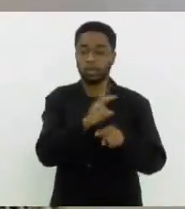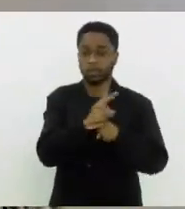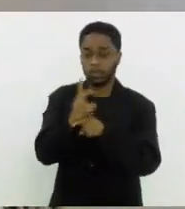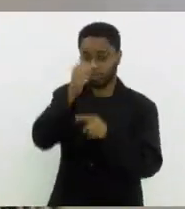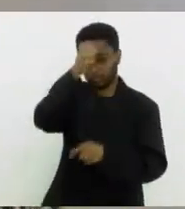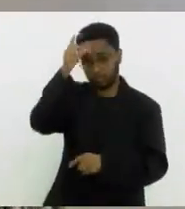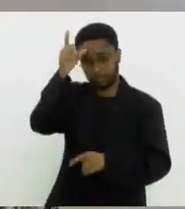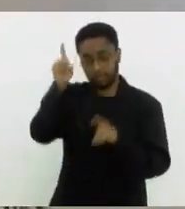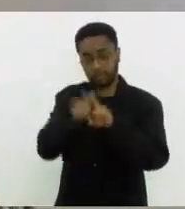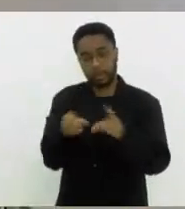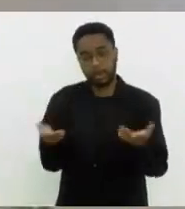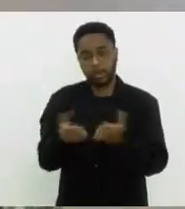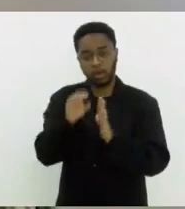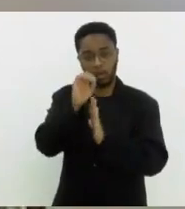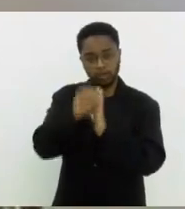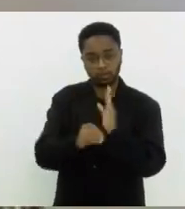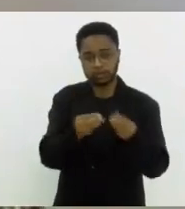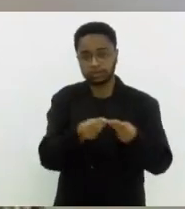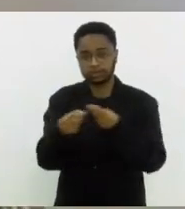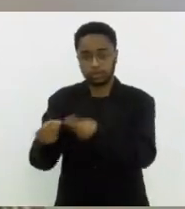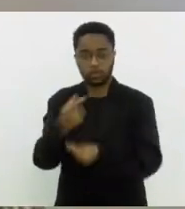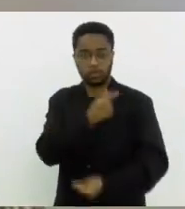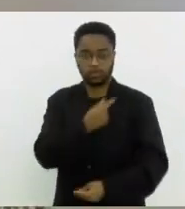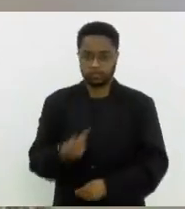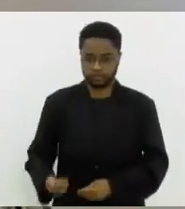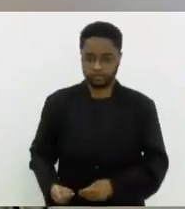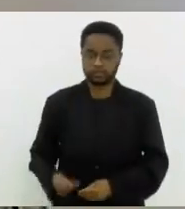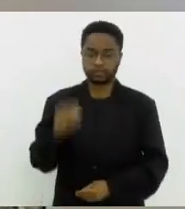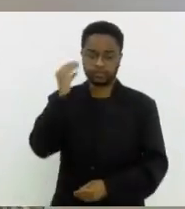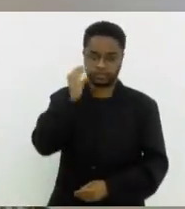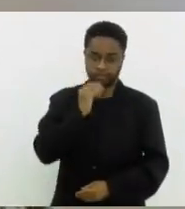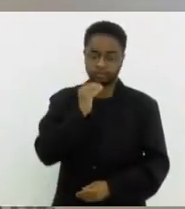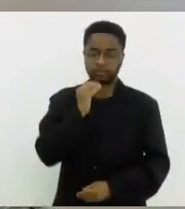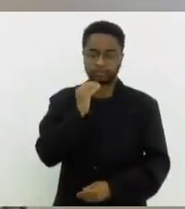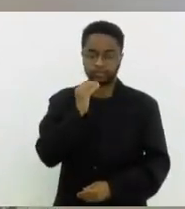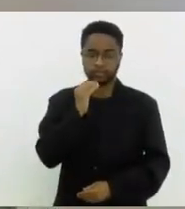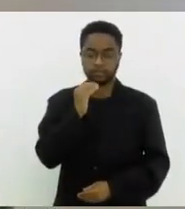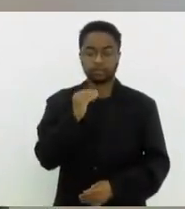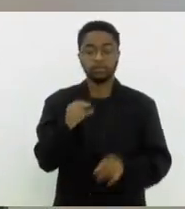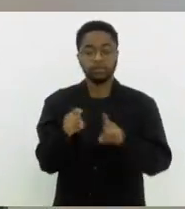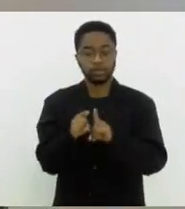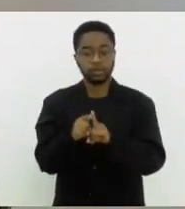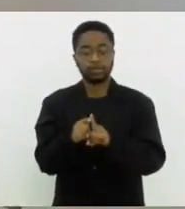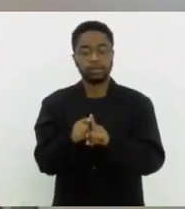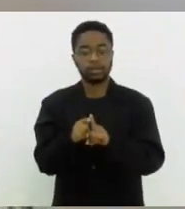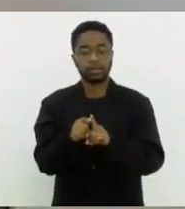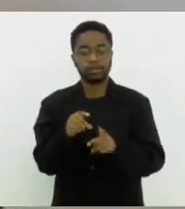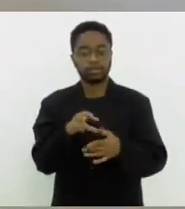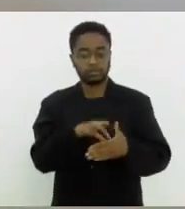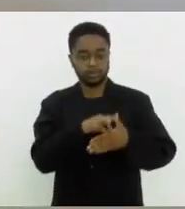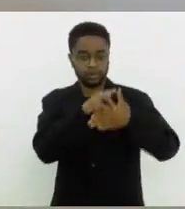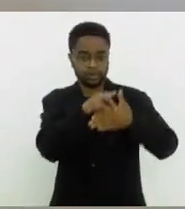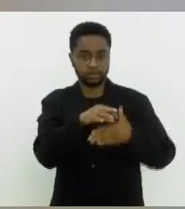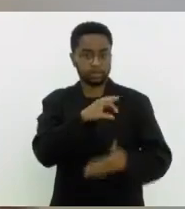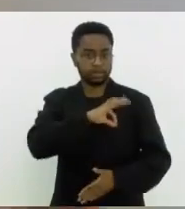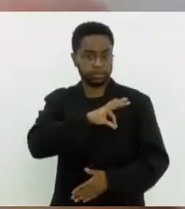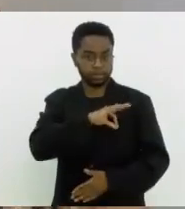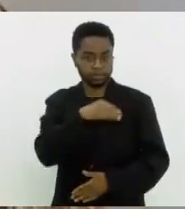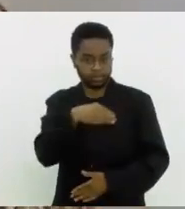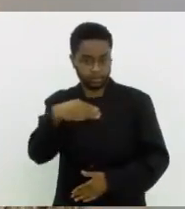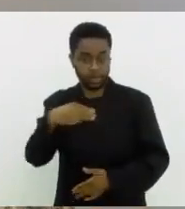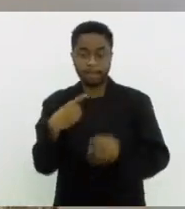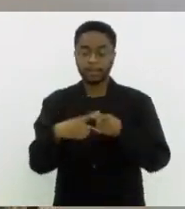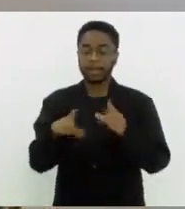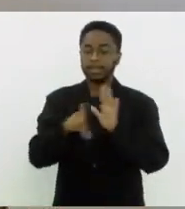um ofício para o governador Cláudio Castro e para o comandante da PM. A lei diz que eles têm que